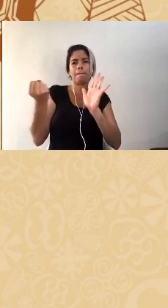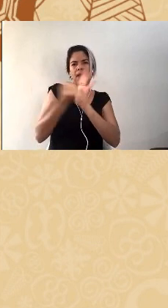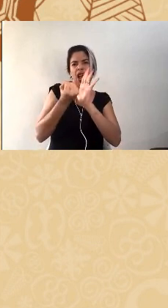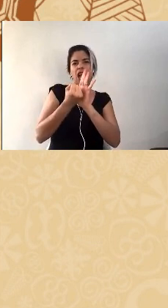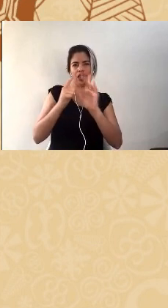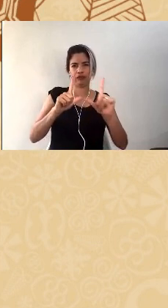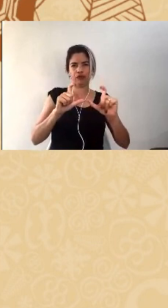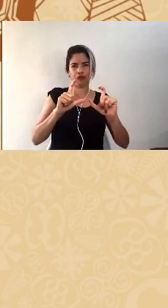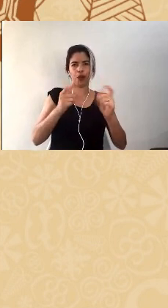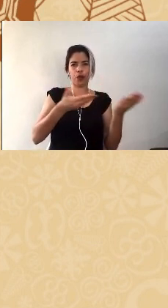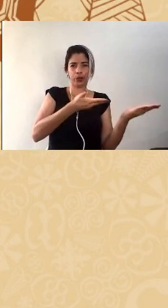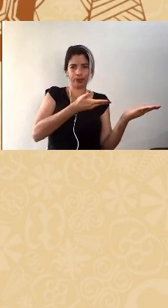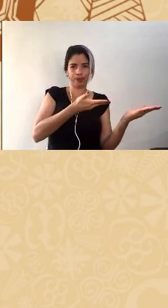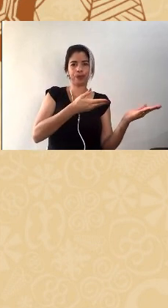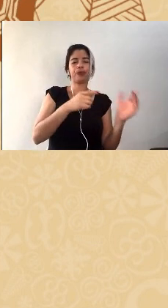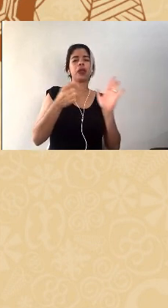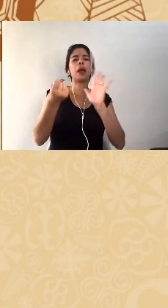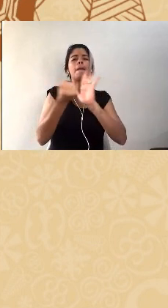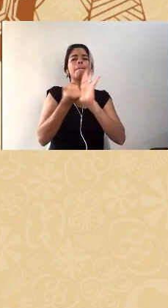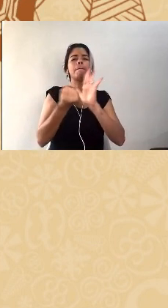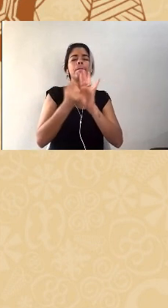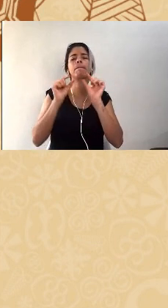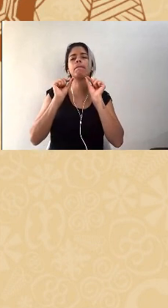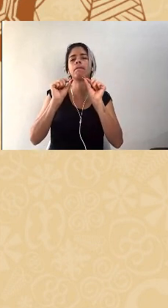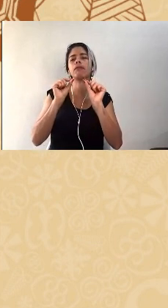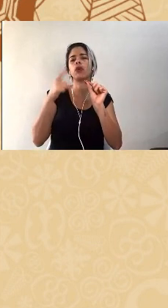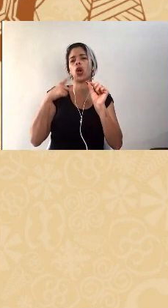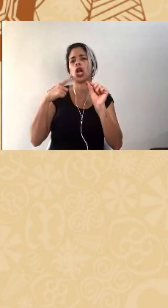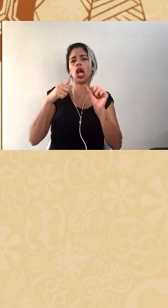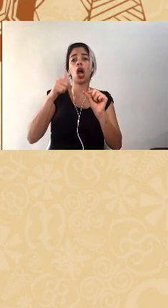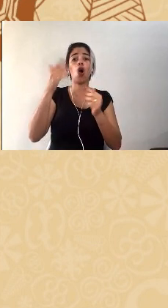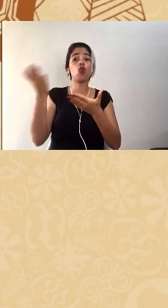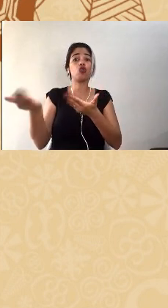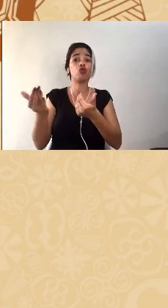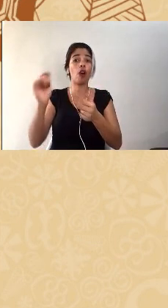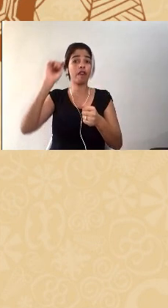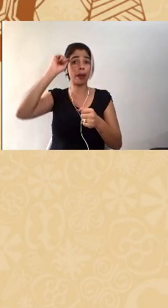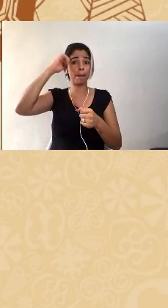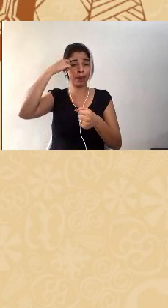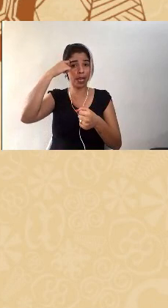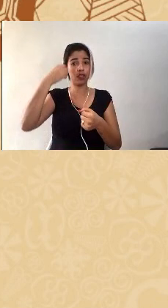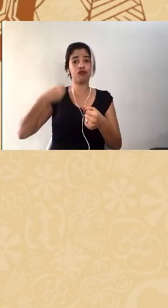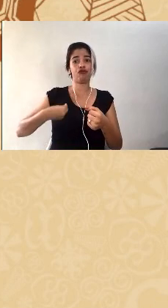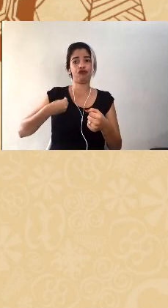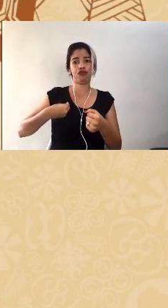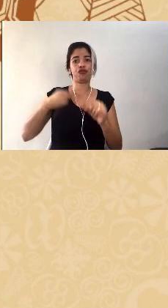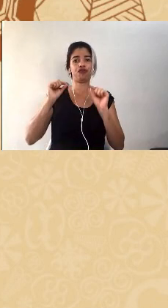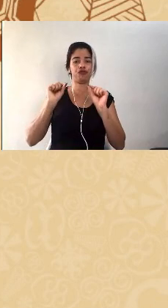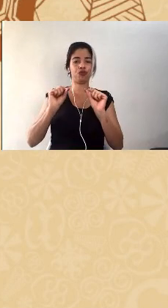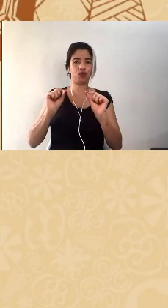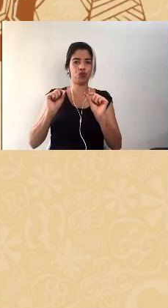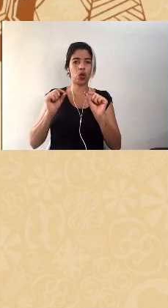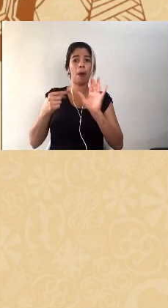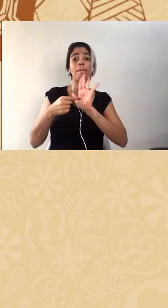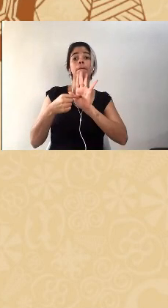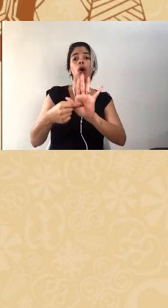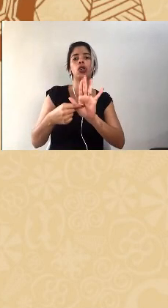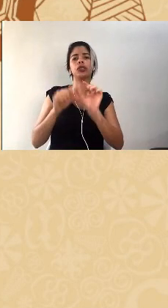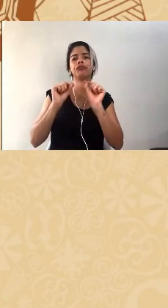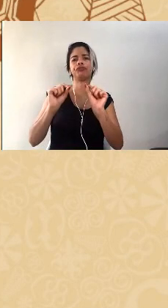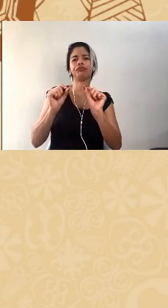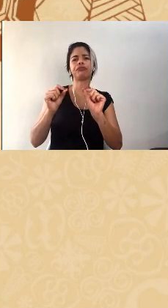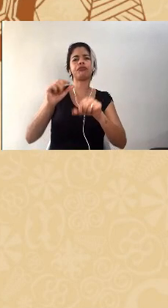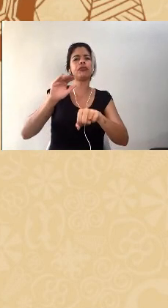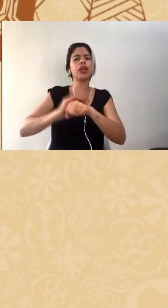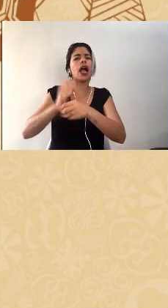movimento que a juventude negra favelada fez aqui em Belo Horizonte, que era o movimento Hip Hop Chama, onde eles pautaram muito